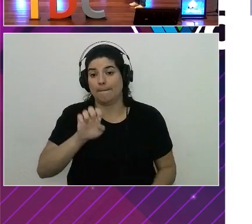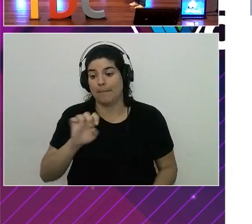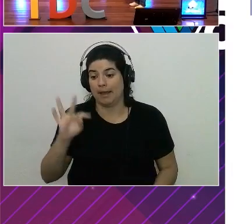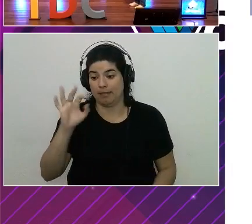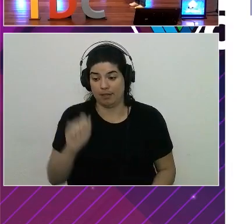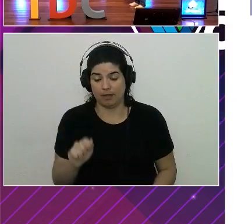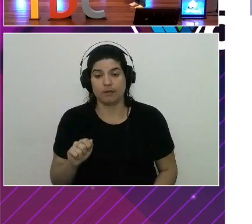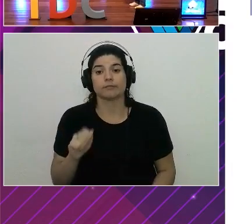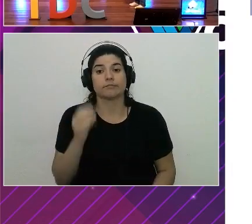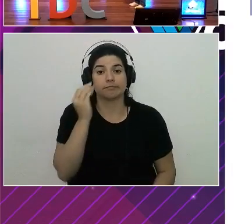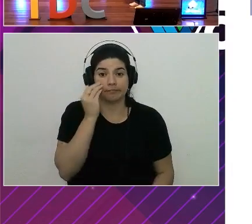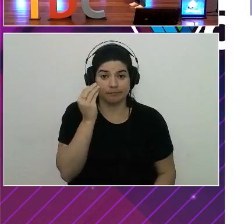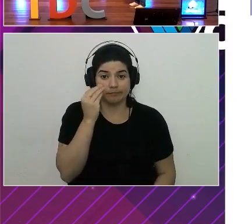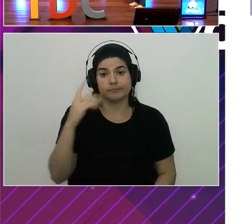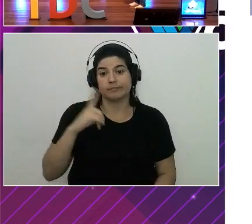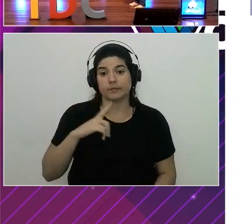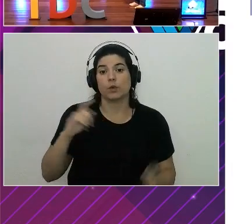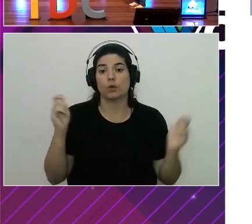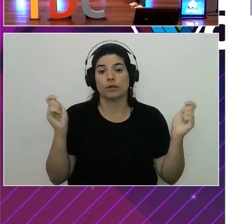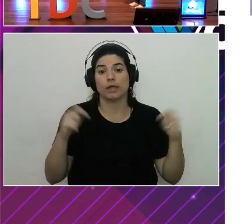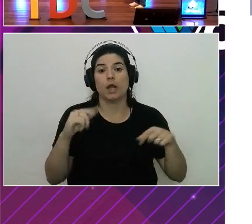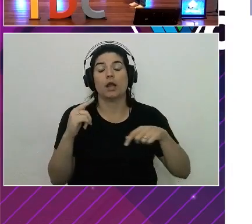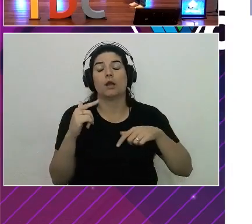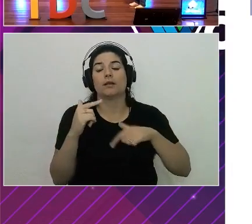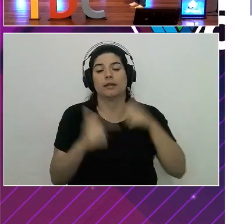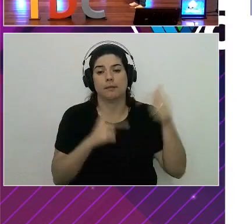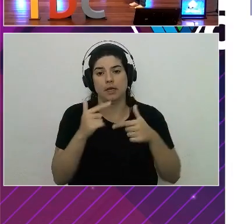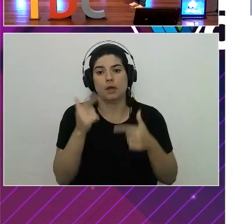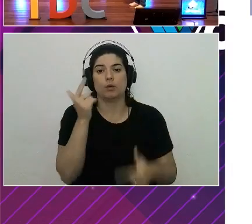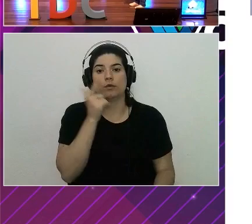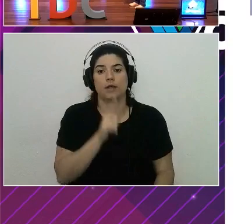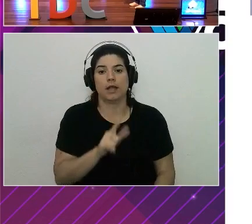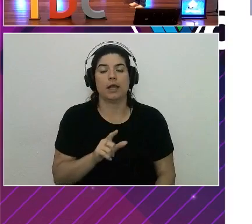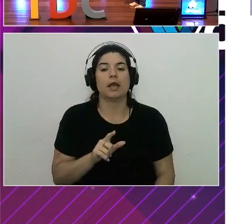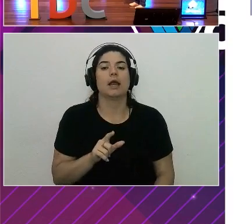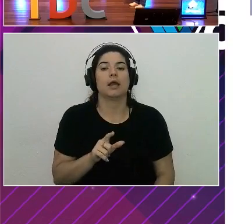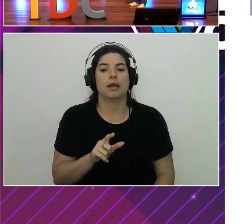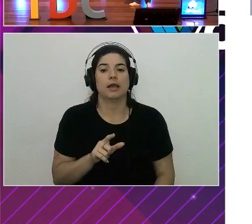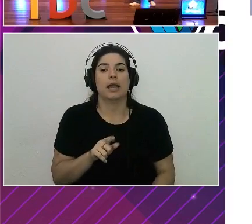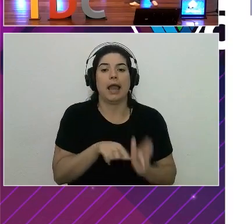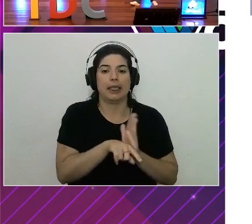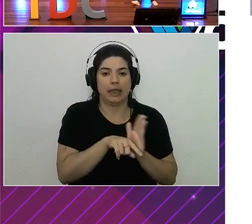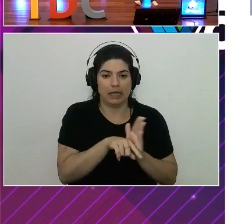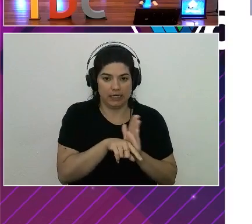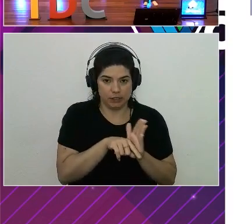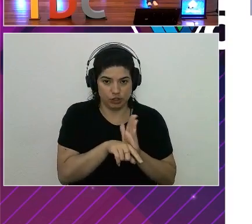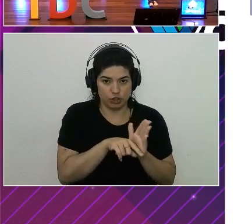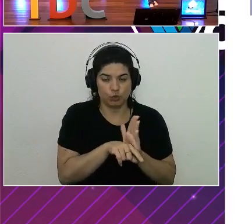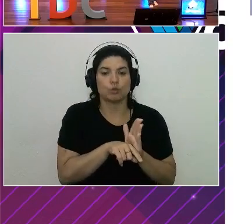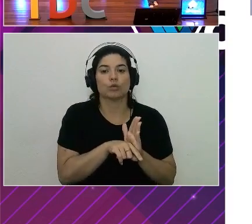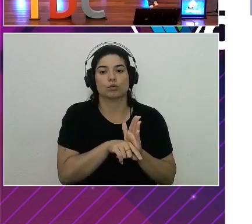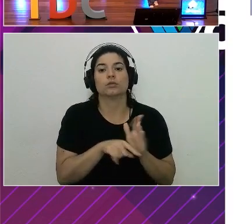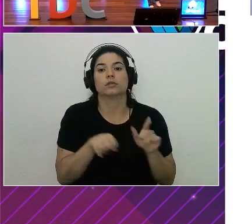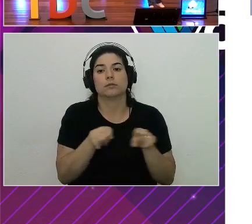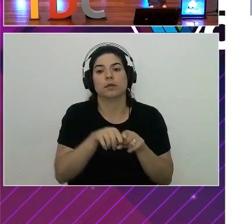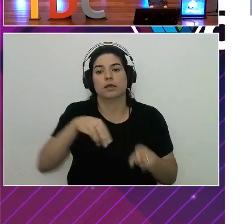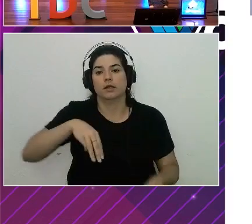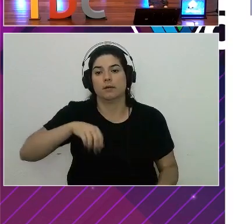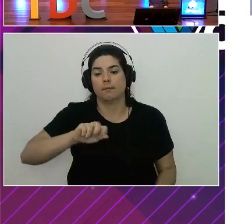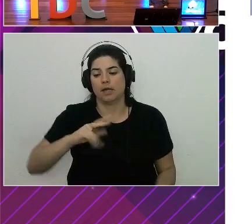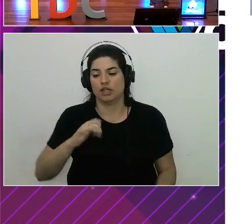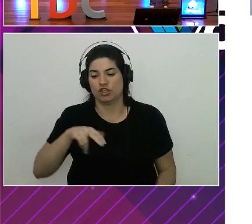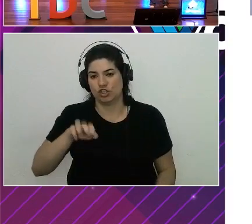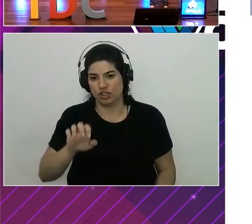de trabalhar transacionalmente com o InnoDB, consigo rodar Analytics e Machine Learning usando o Heatwave, e o